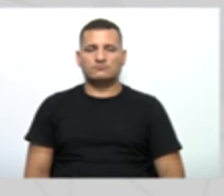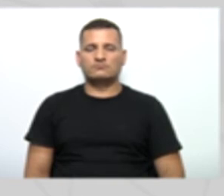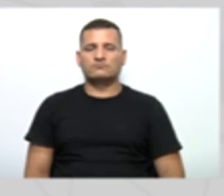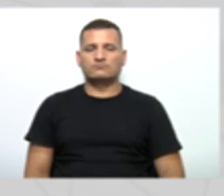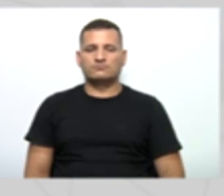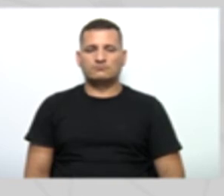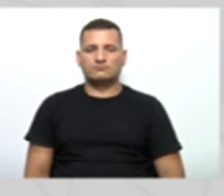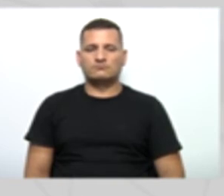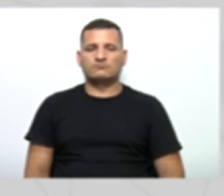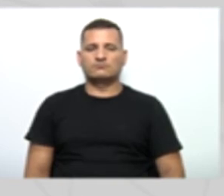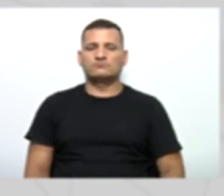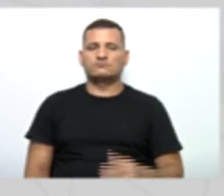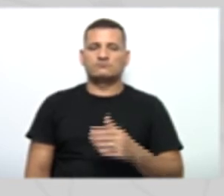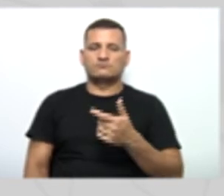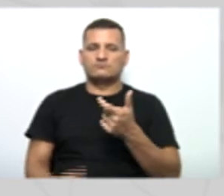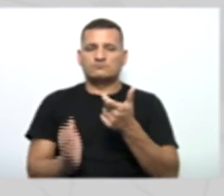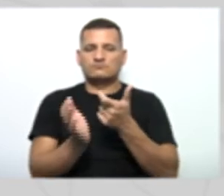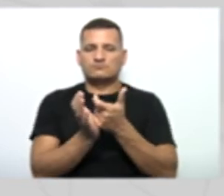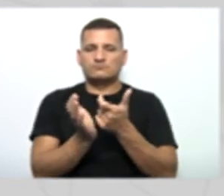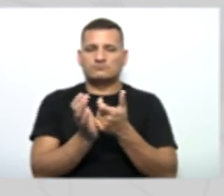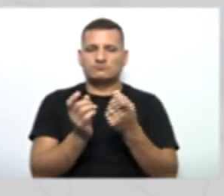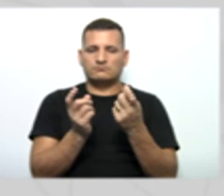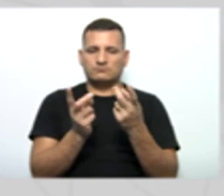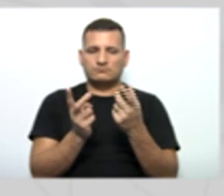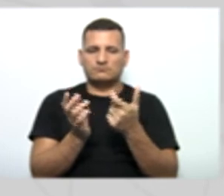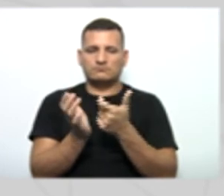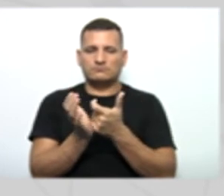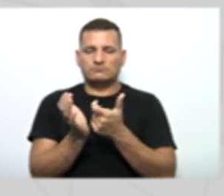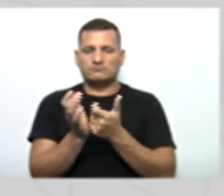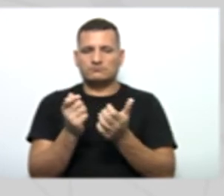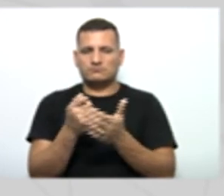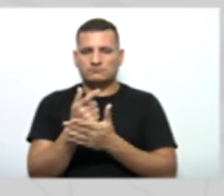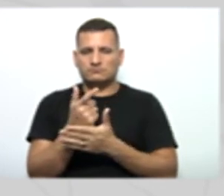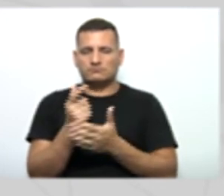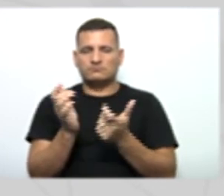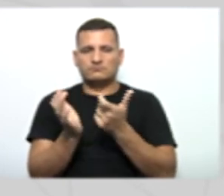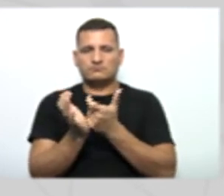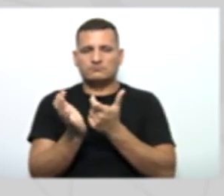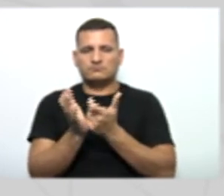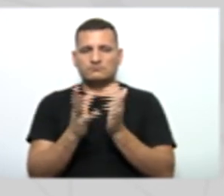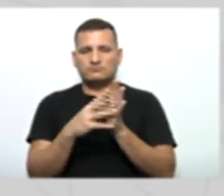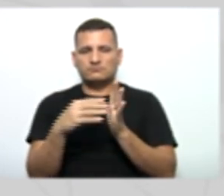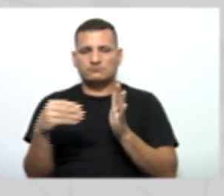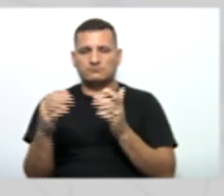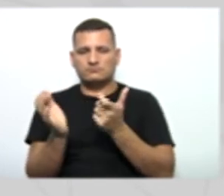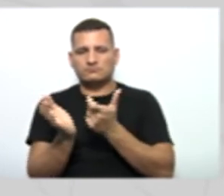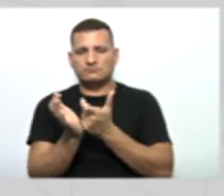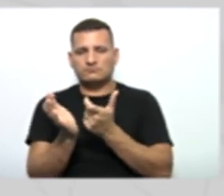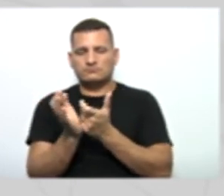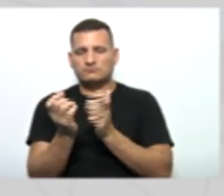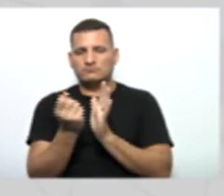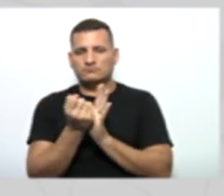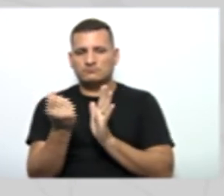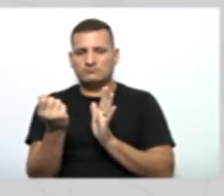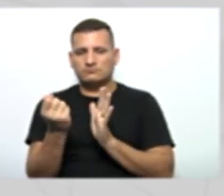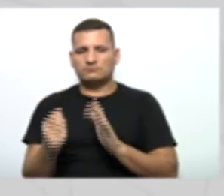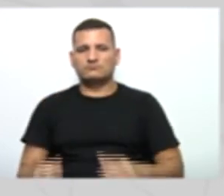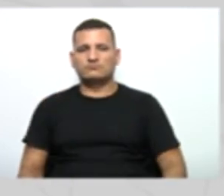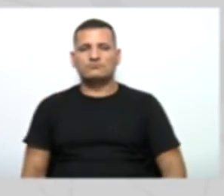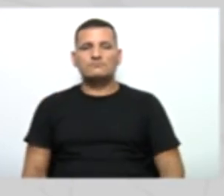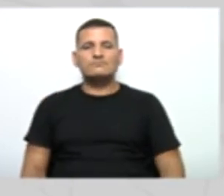certo? Modelo e a marca. Continuando aqui, ó, eu tenho que as informações, ó,